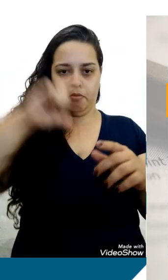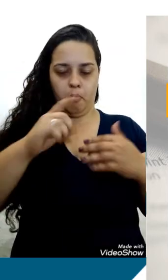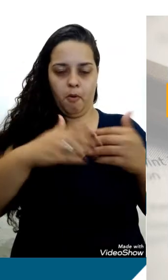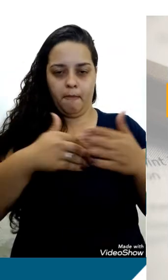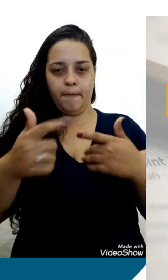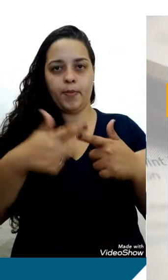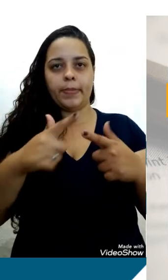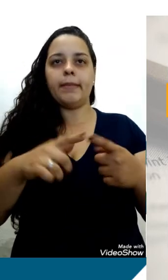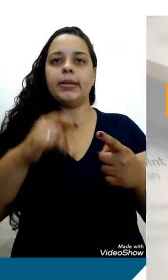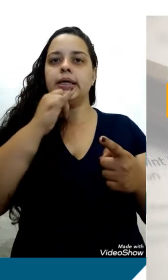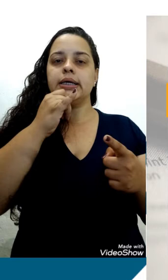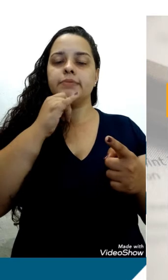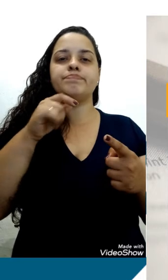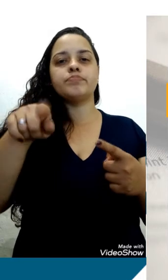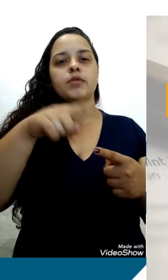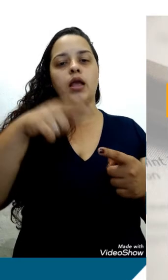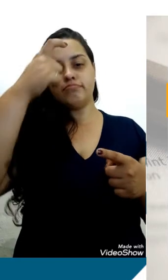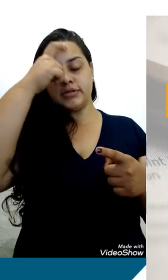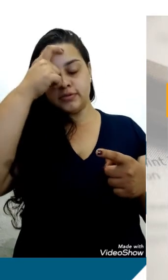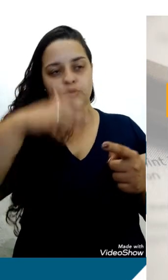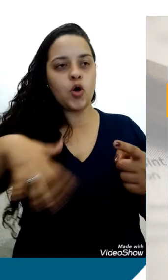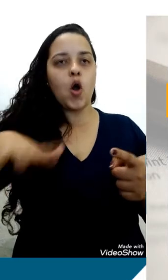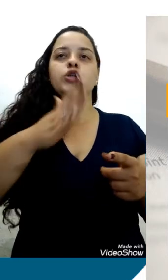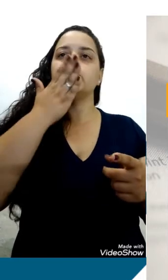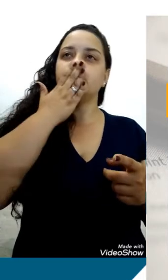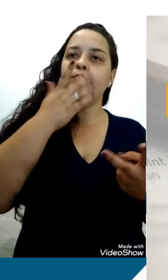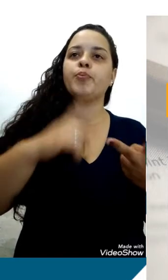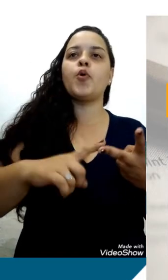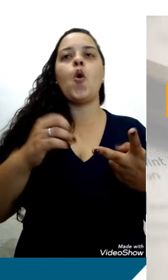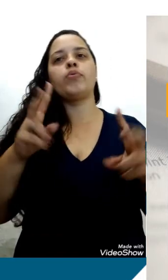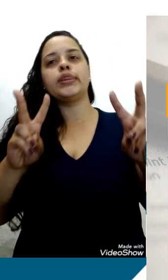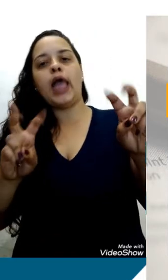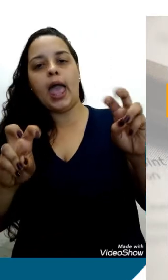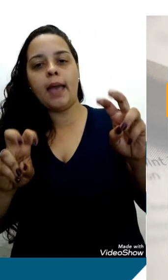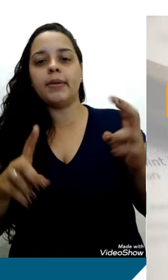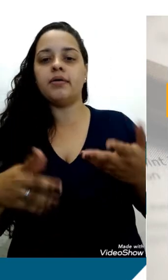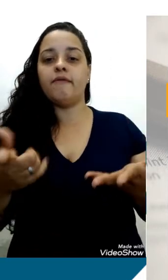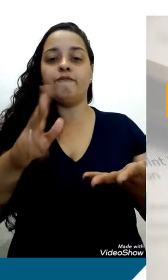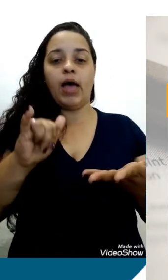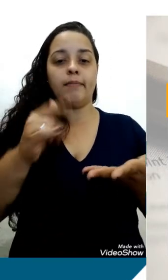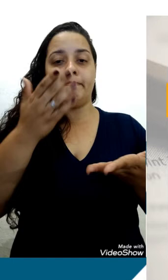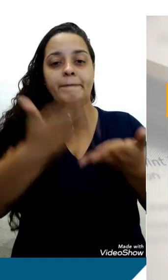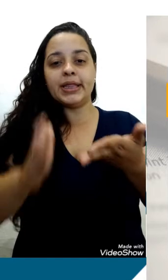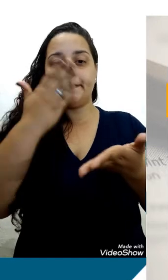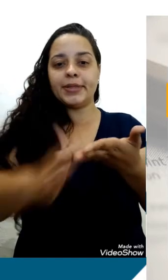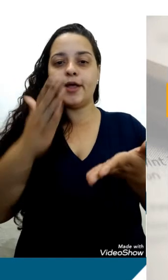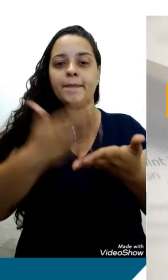é o repertório sociocultural, o tipo textual e o tema, a sua redação vai perdendo ponto na competência